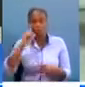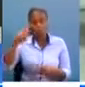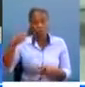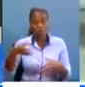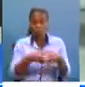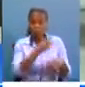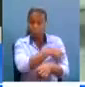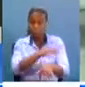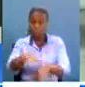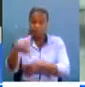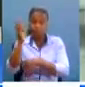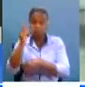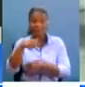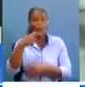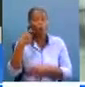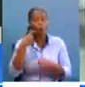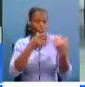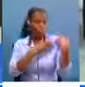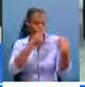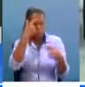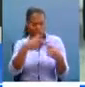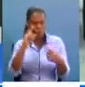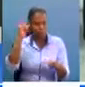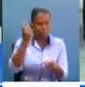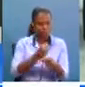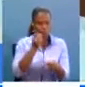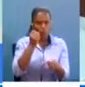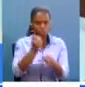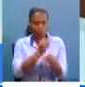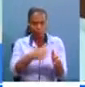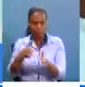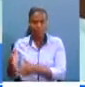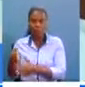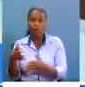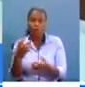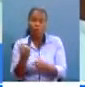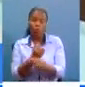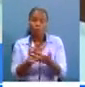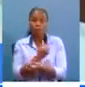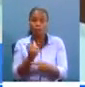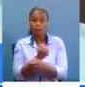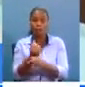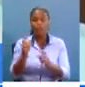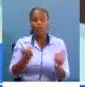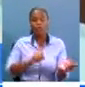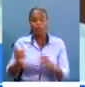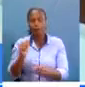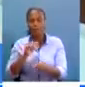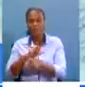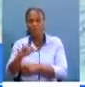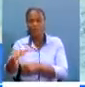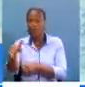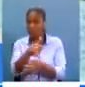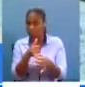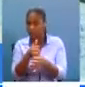partir desta quarta-feira, 10 de abril, a missão de fiscalizar o processo de concessão dos serviços de transportes marítimos interilhas, que,